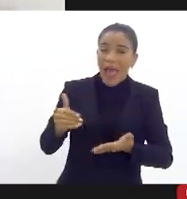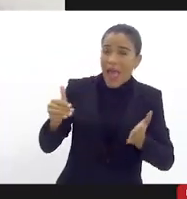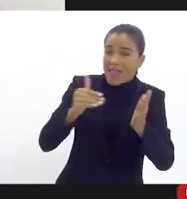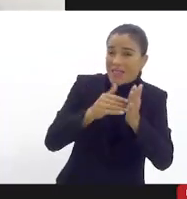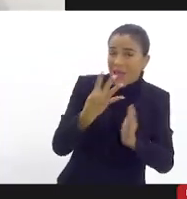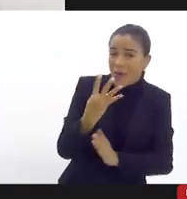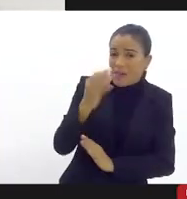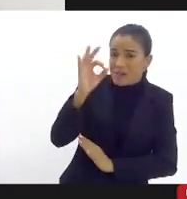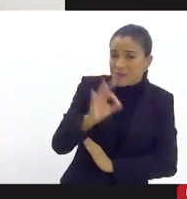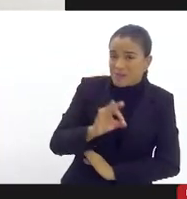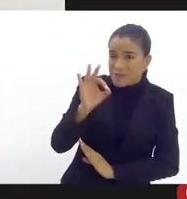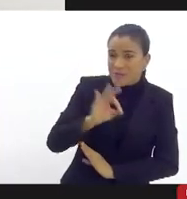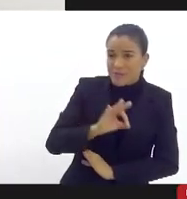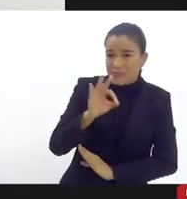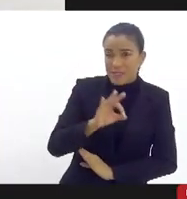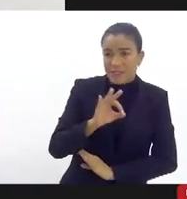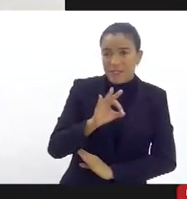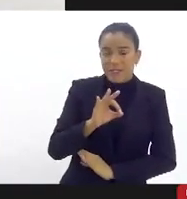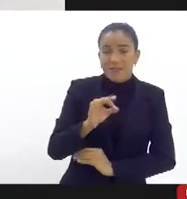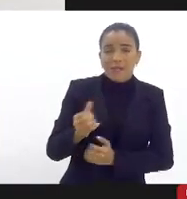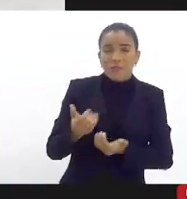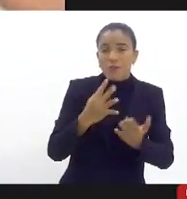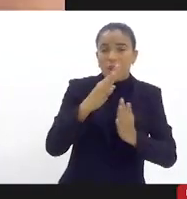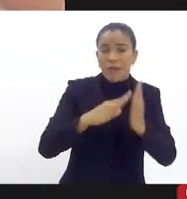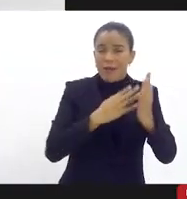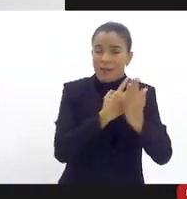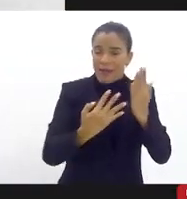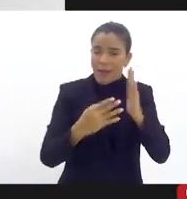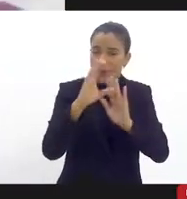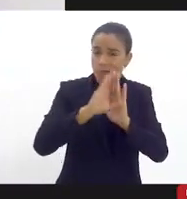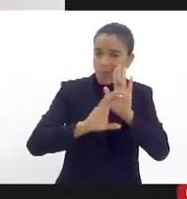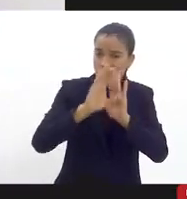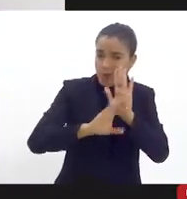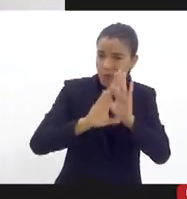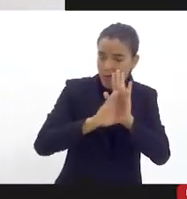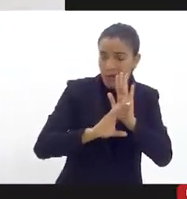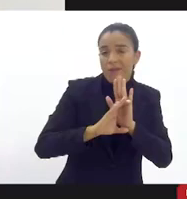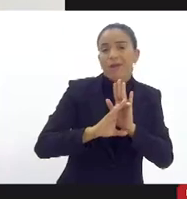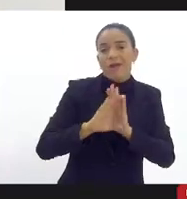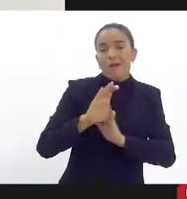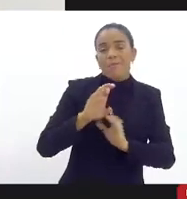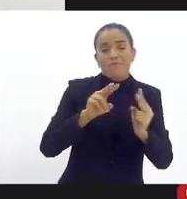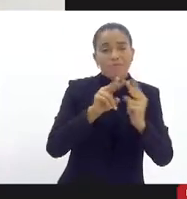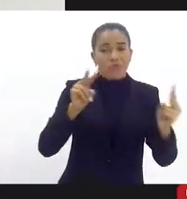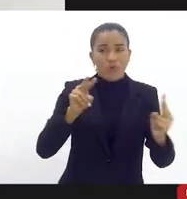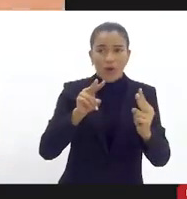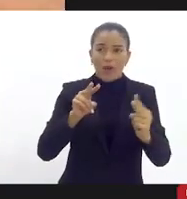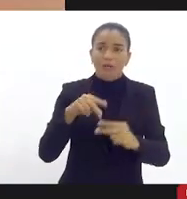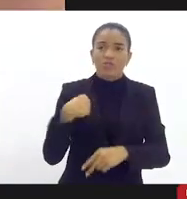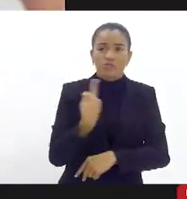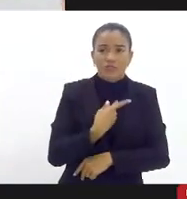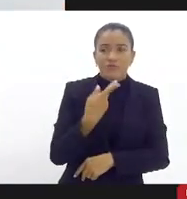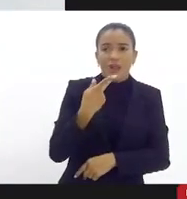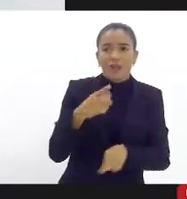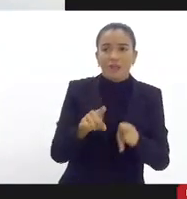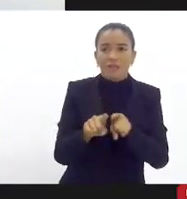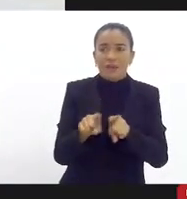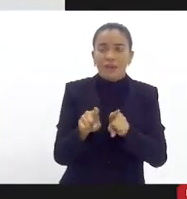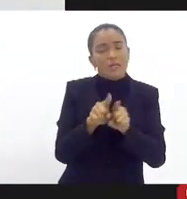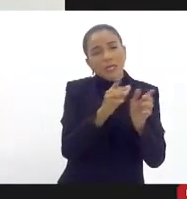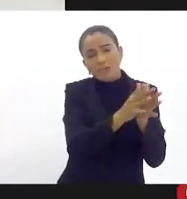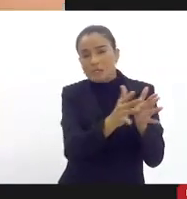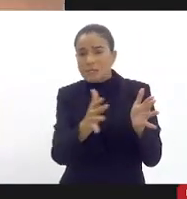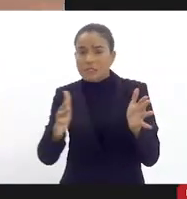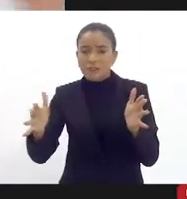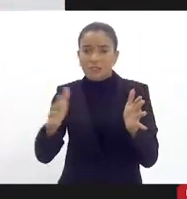40% do da sua grade curricular seja seja EAD a gente também fala aqui que esse processo